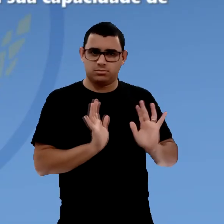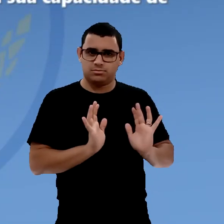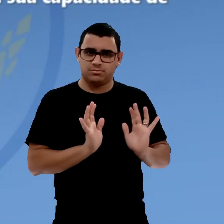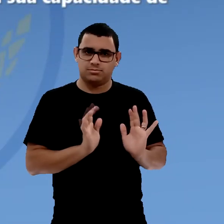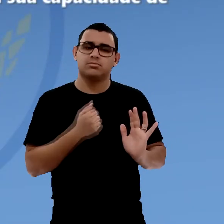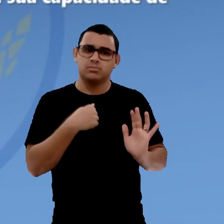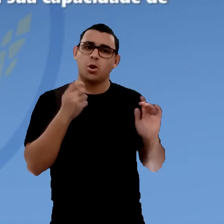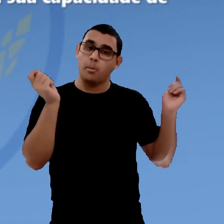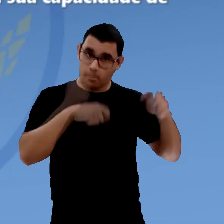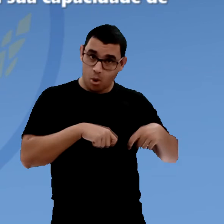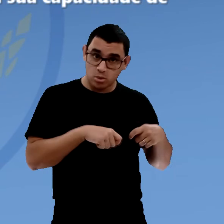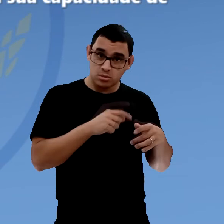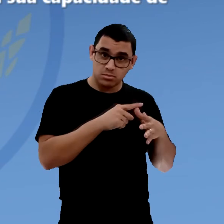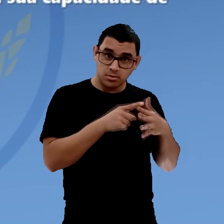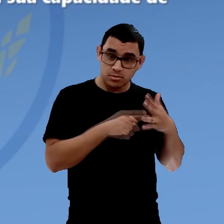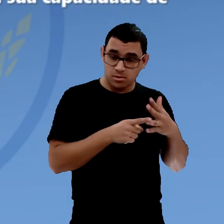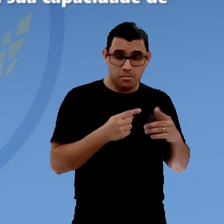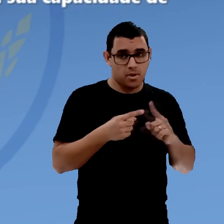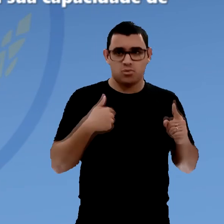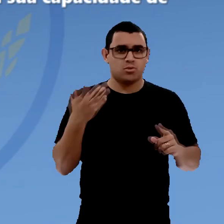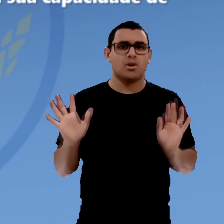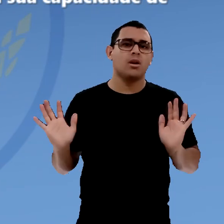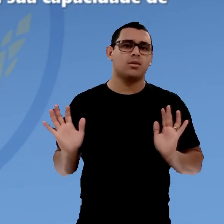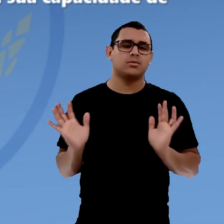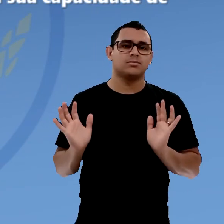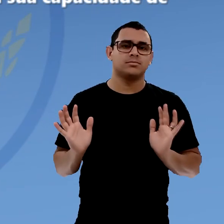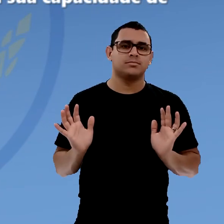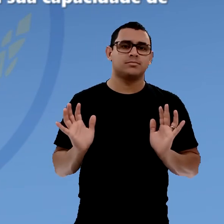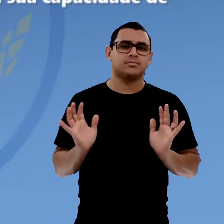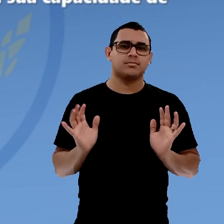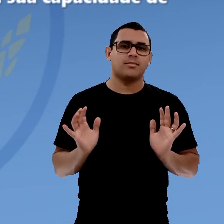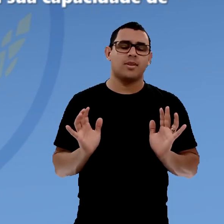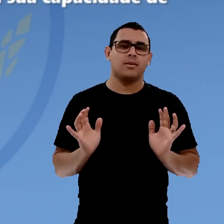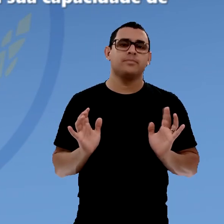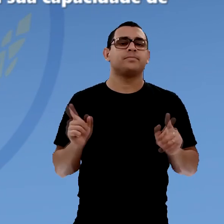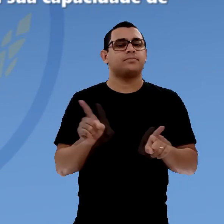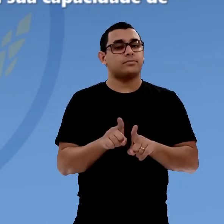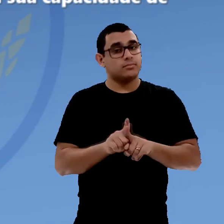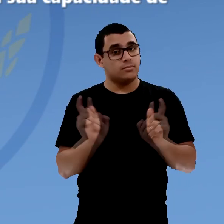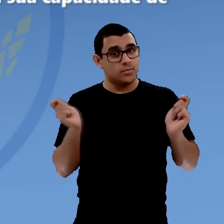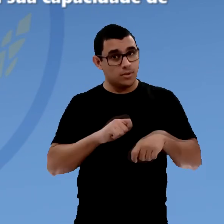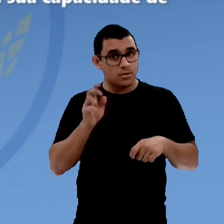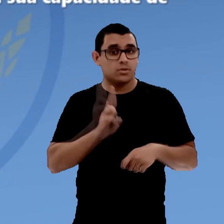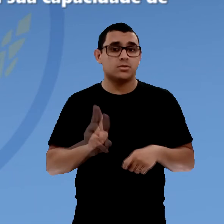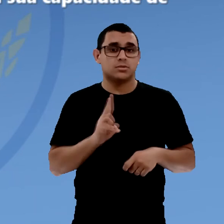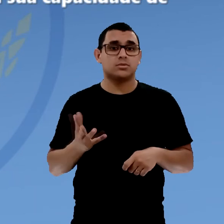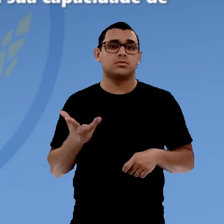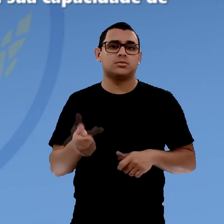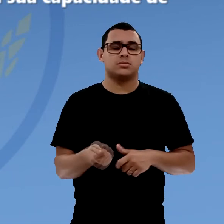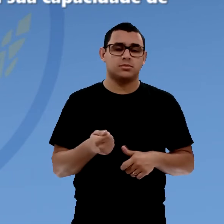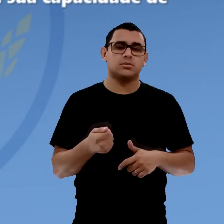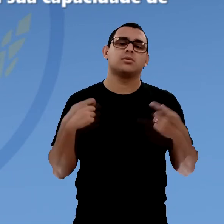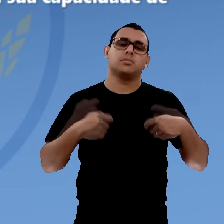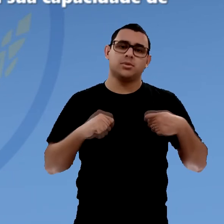tenho os recursos, mas não preciso exercê-lo, ou não quero exercer o poder. E também da capacidade de usá-los. Então tem que